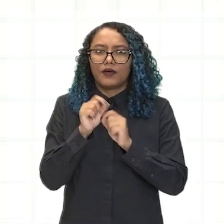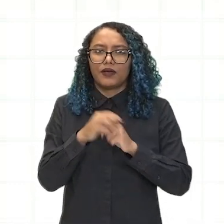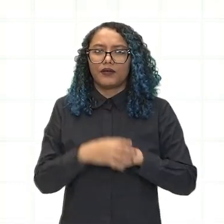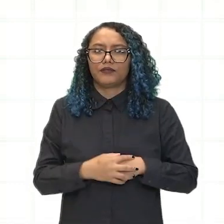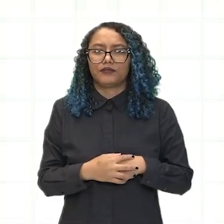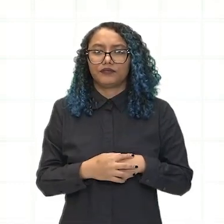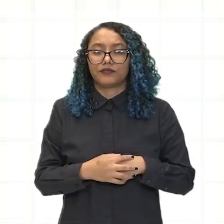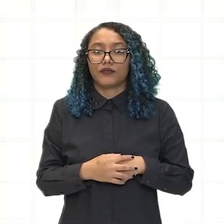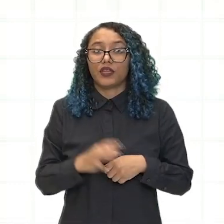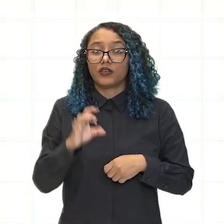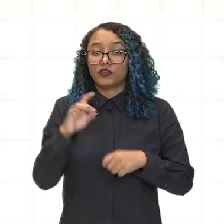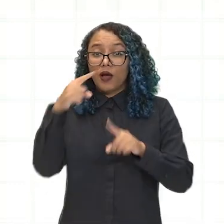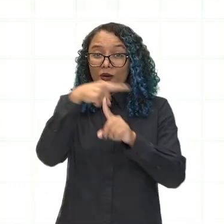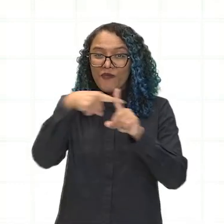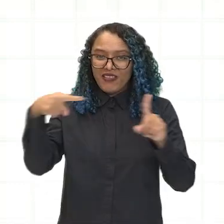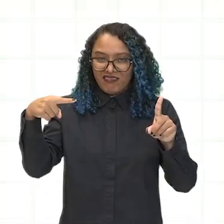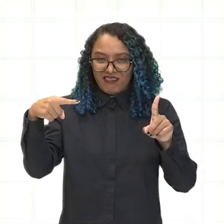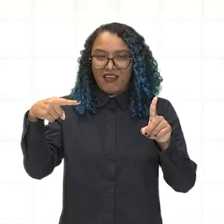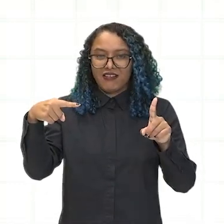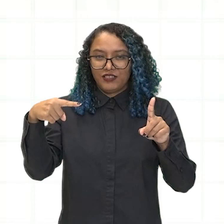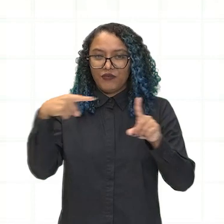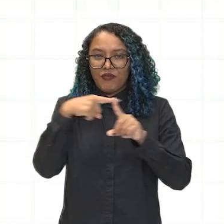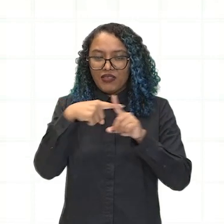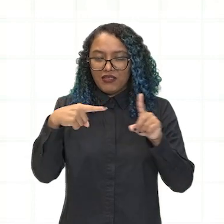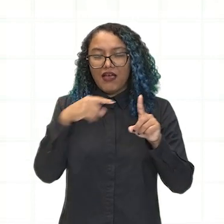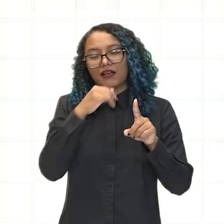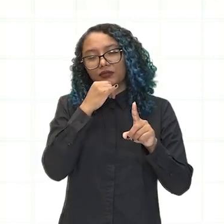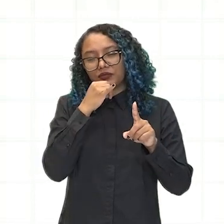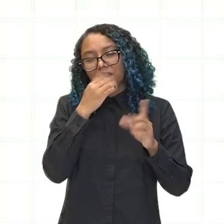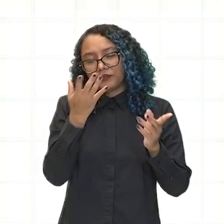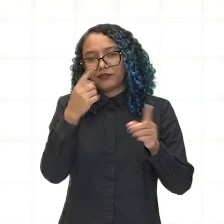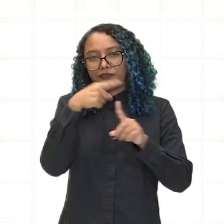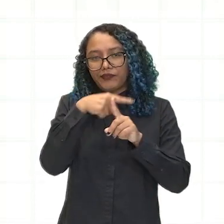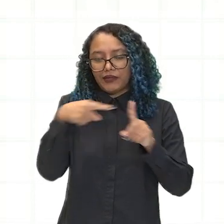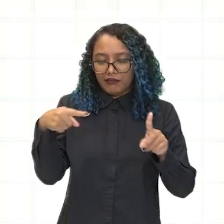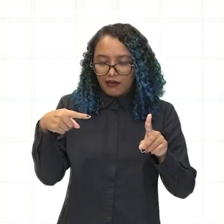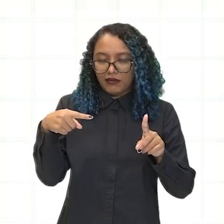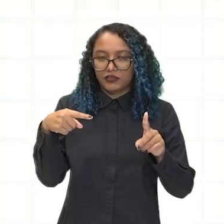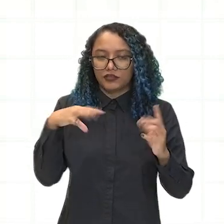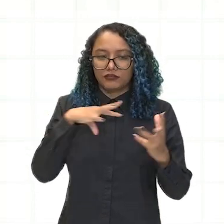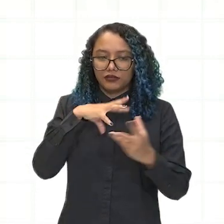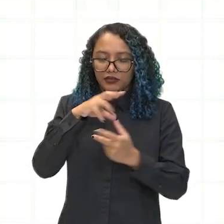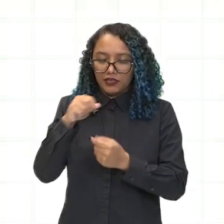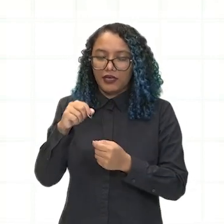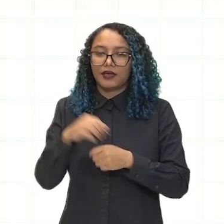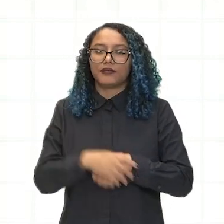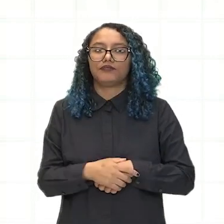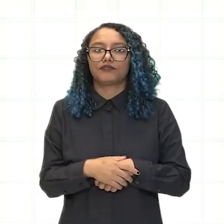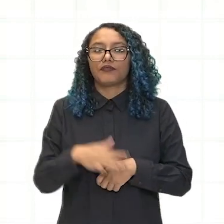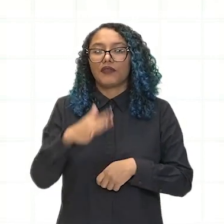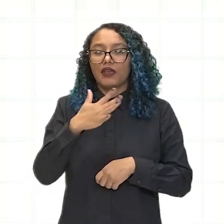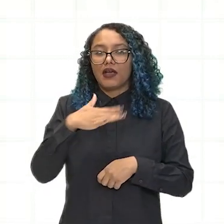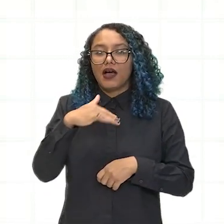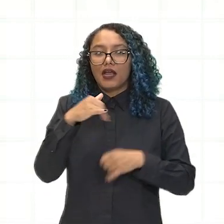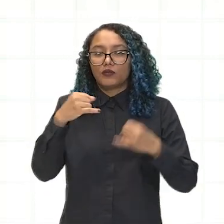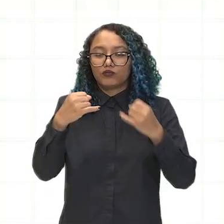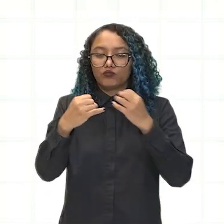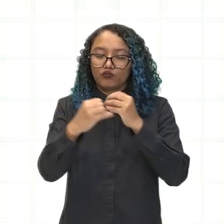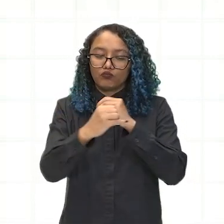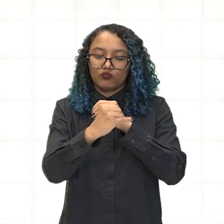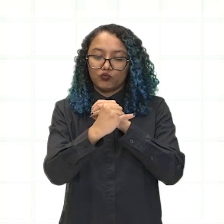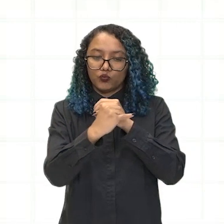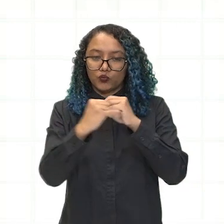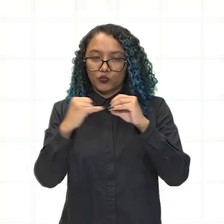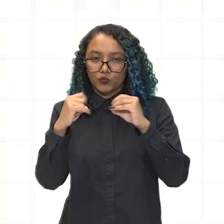de uma das metades, digamos assim, da Terra, né? Que é a linha do